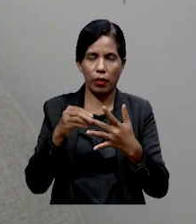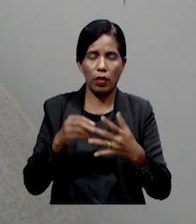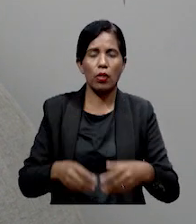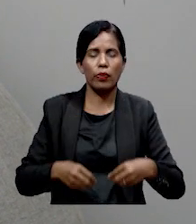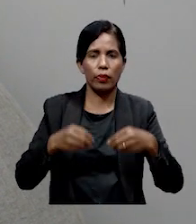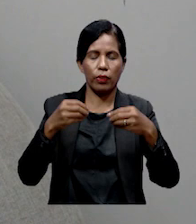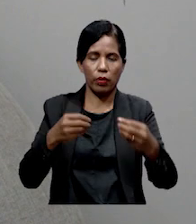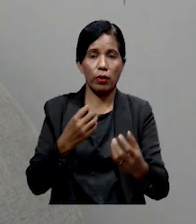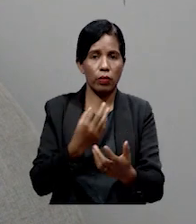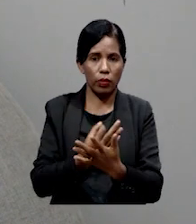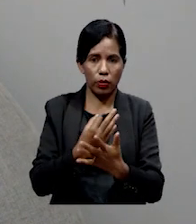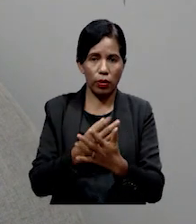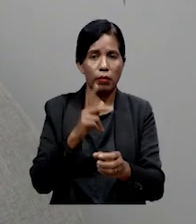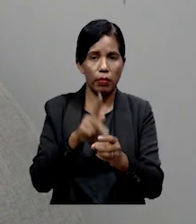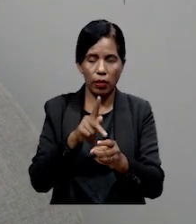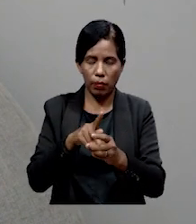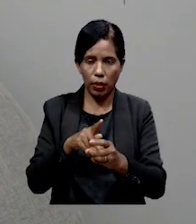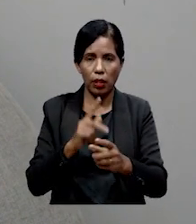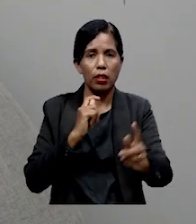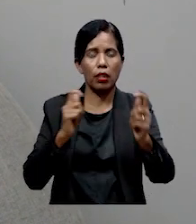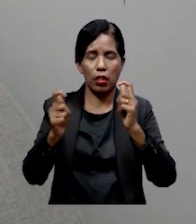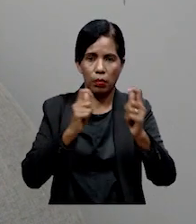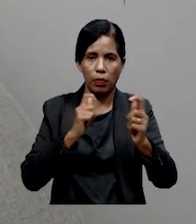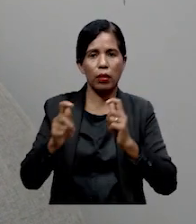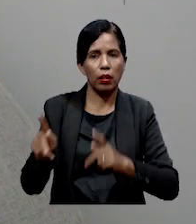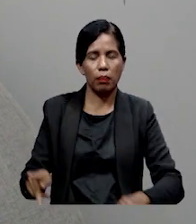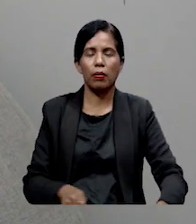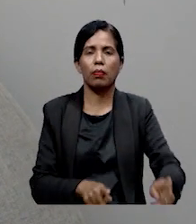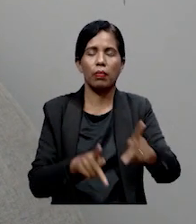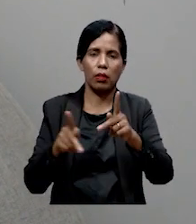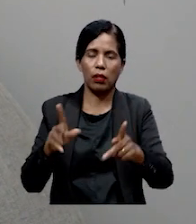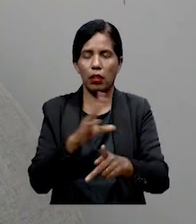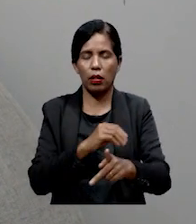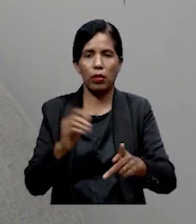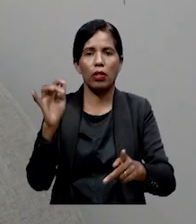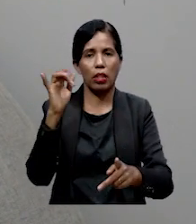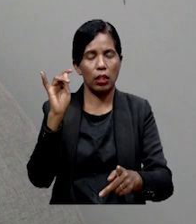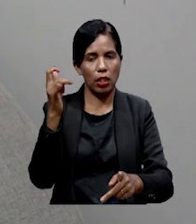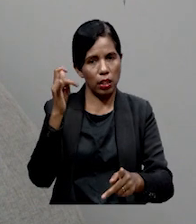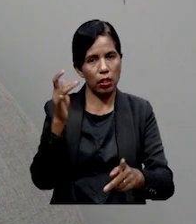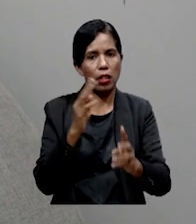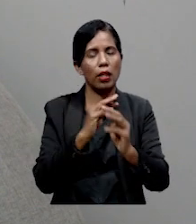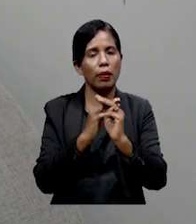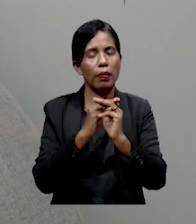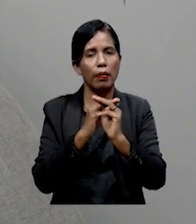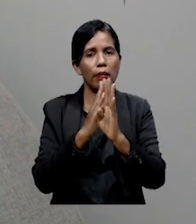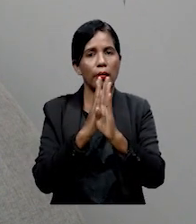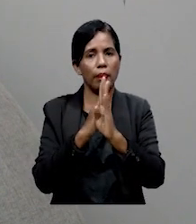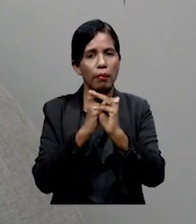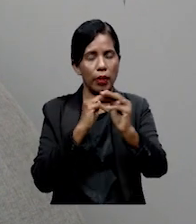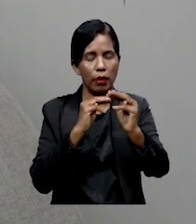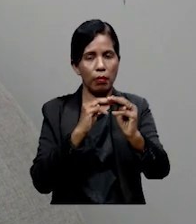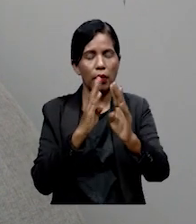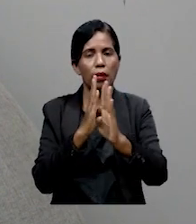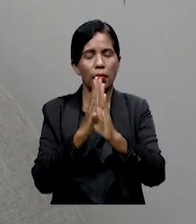para transporte público. Transporte público, se a nessan táxi, microlet, a nessan anguna,